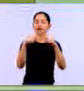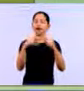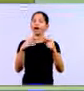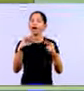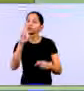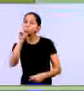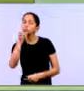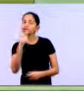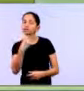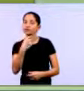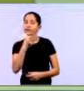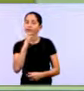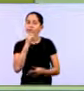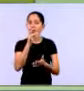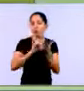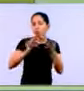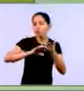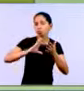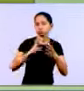patrimônio.